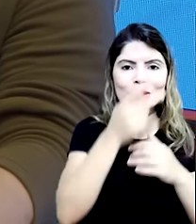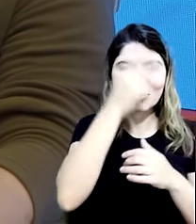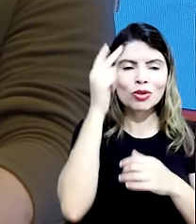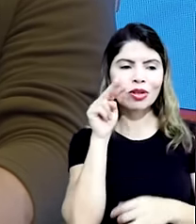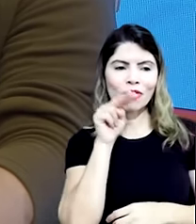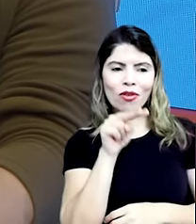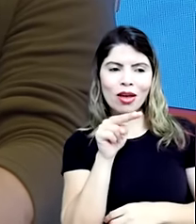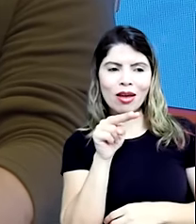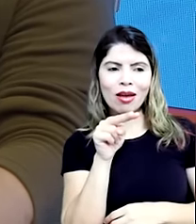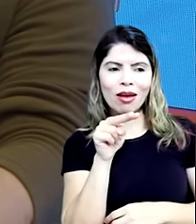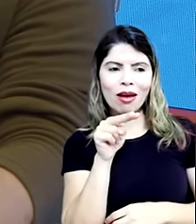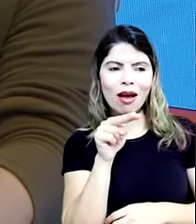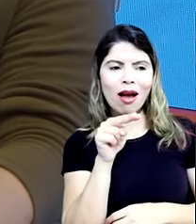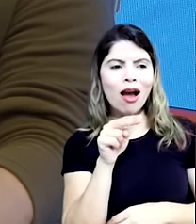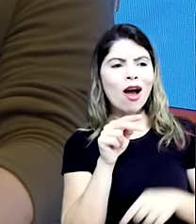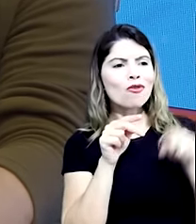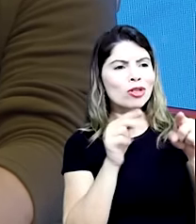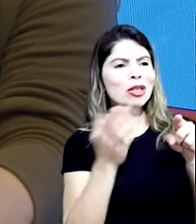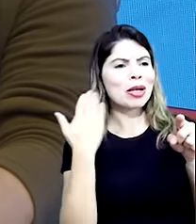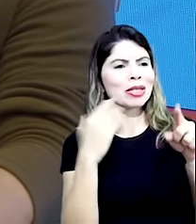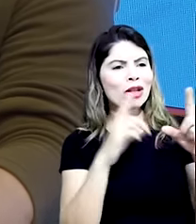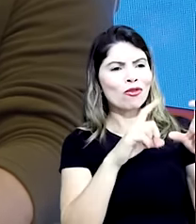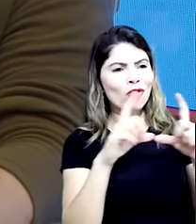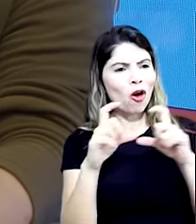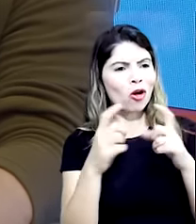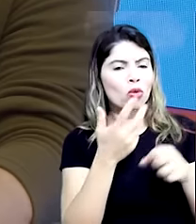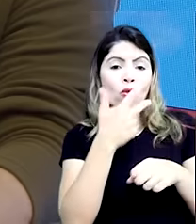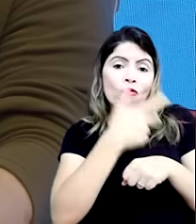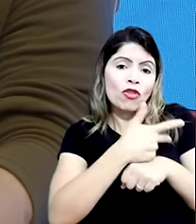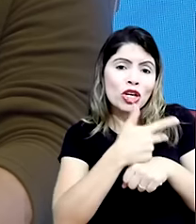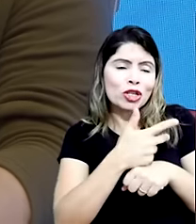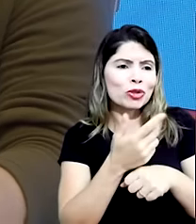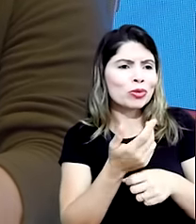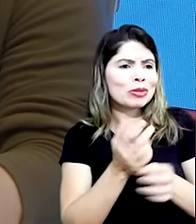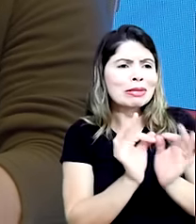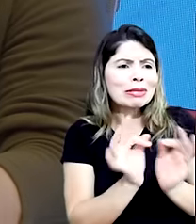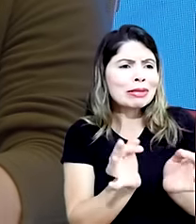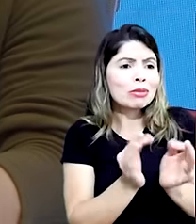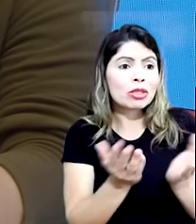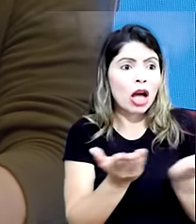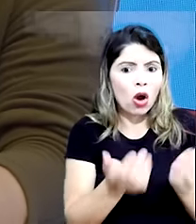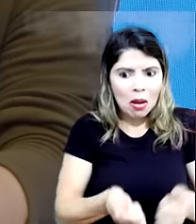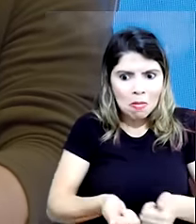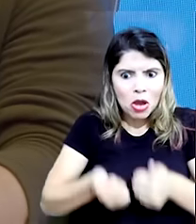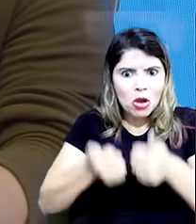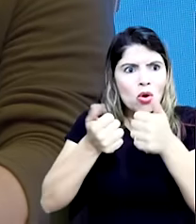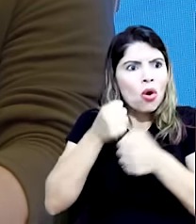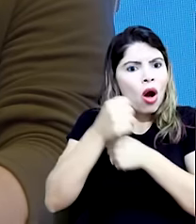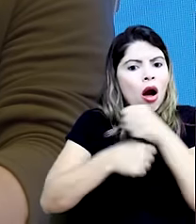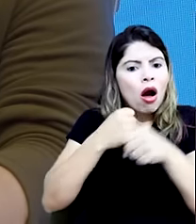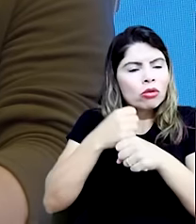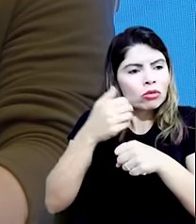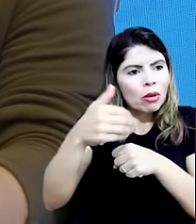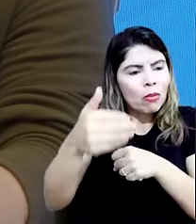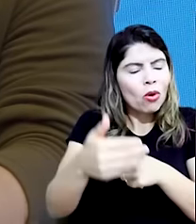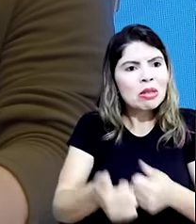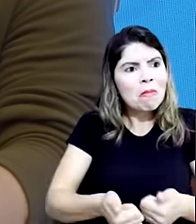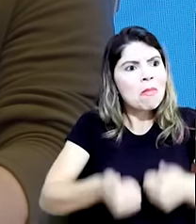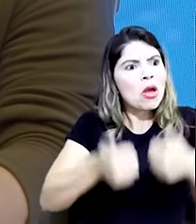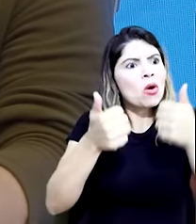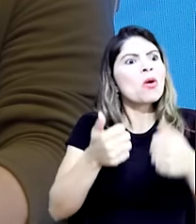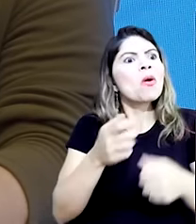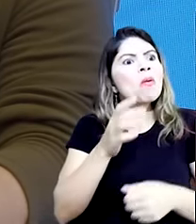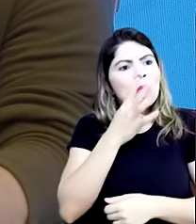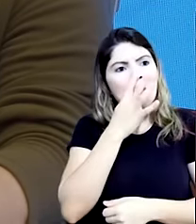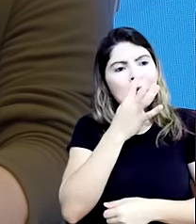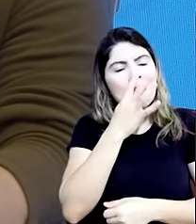olha como você melhorou e isso acon antece as pessoas TM essa percepção e isso é bacana essa evolução é bacana Então até que tem um monte de gente pergunta